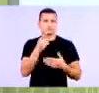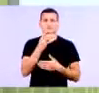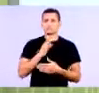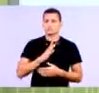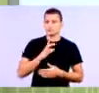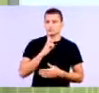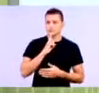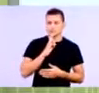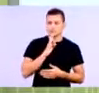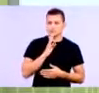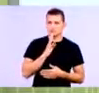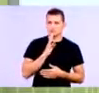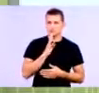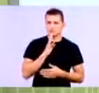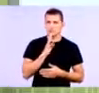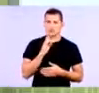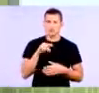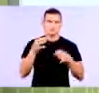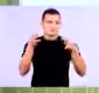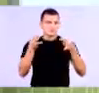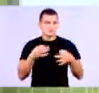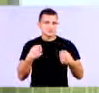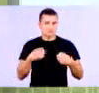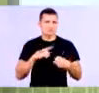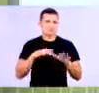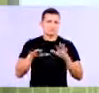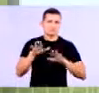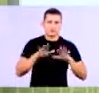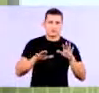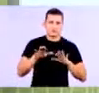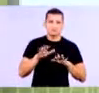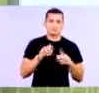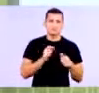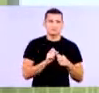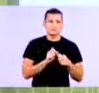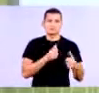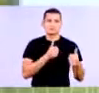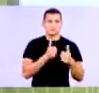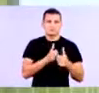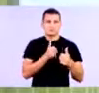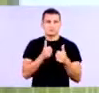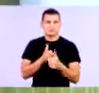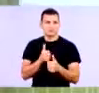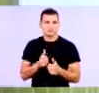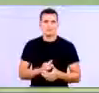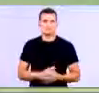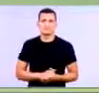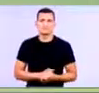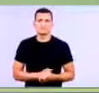conhecimento dela. Então é exatamente esse o cuidado que nós devemos ter, fazer o acompanhamento.